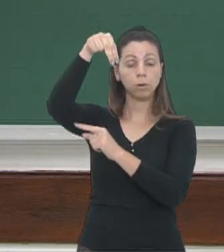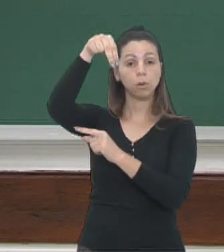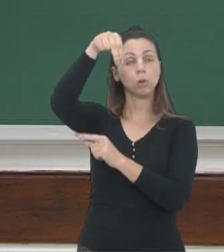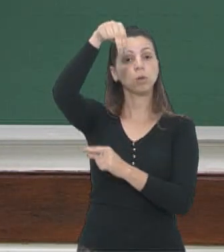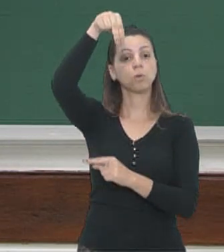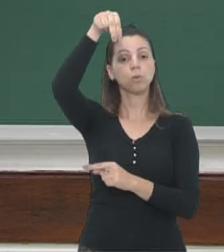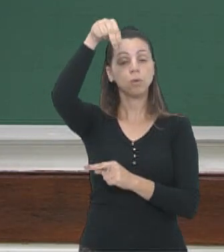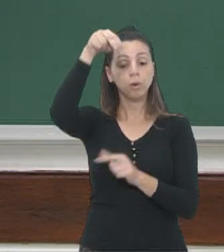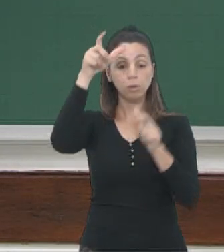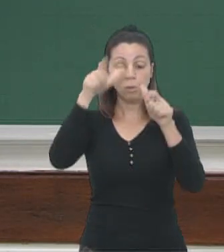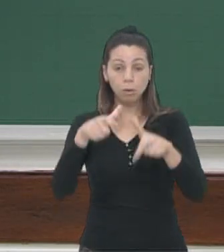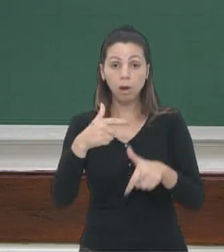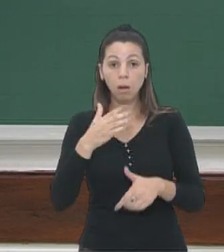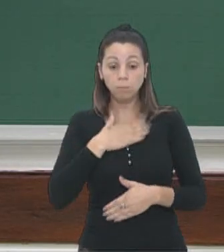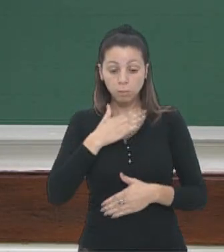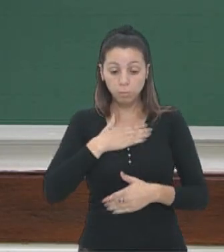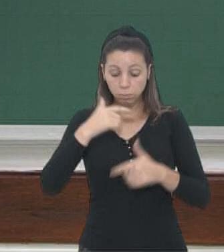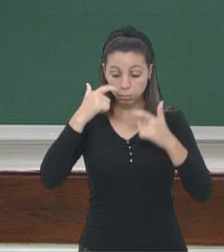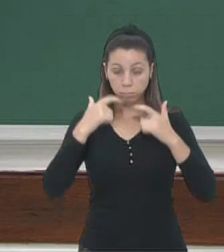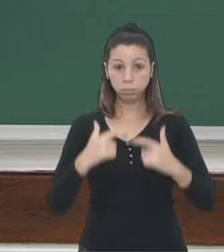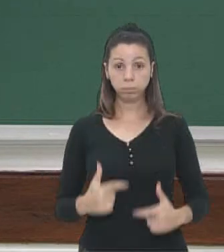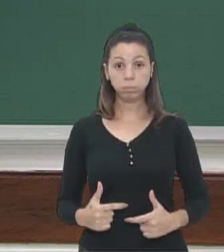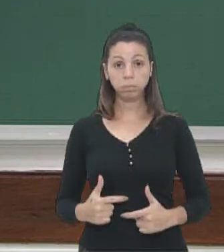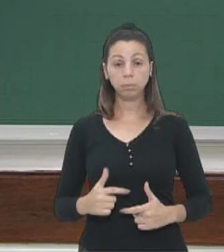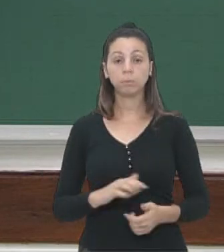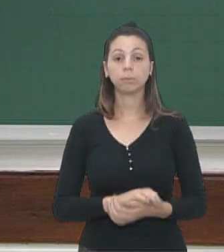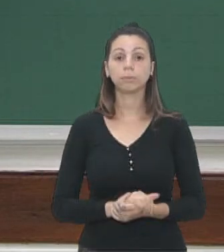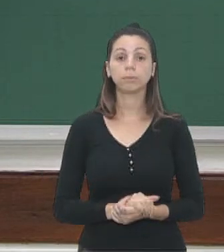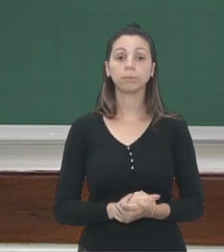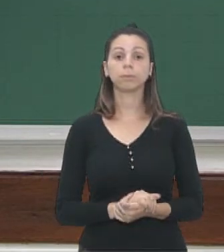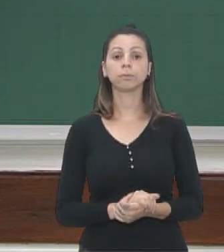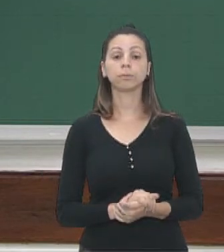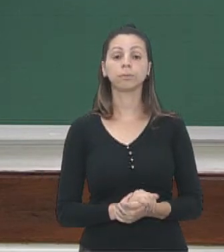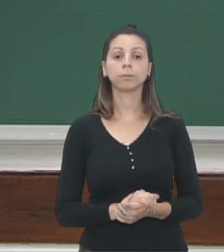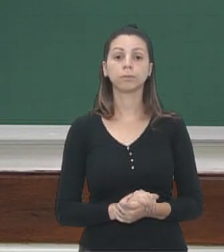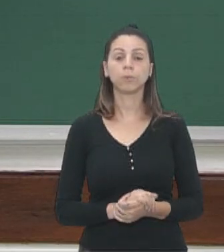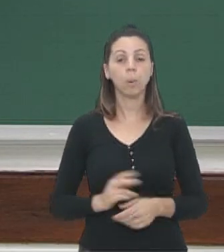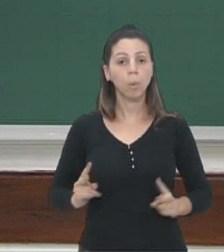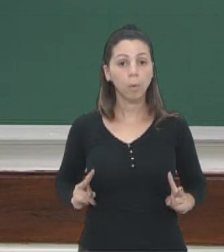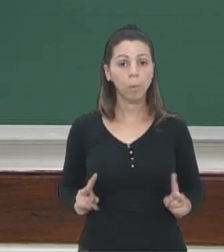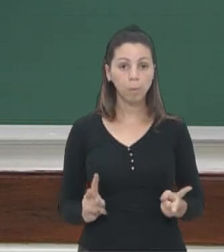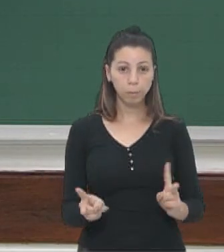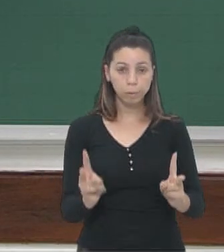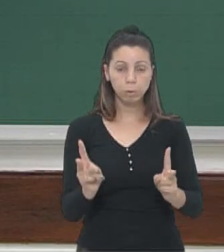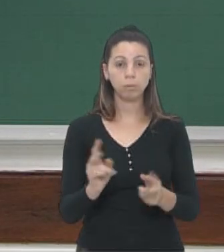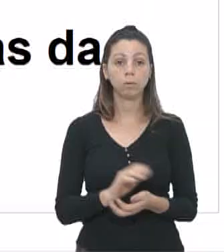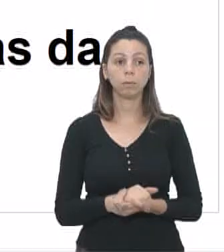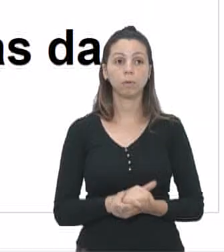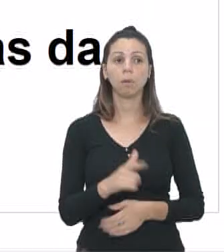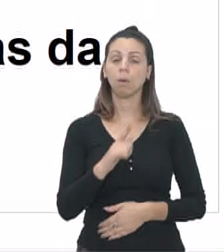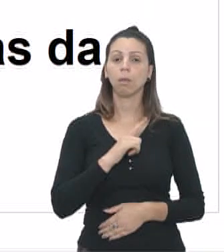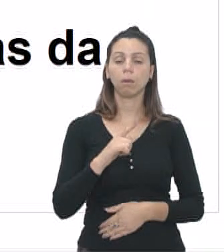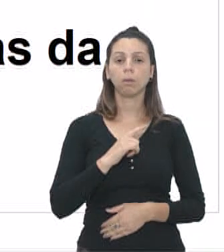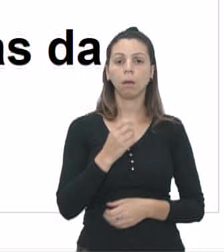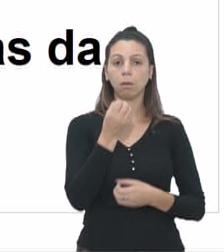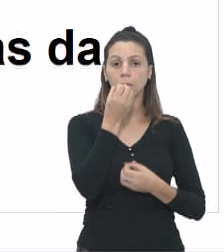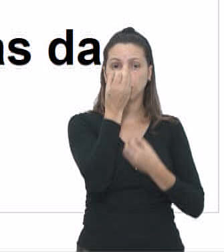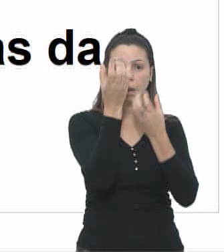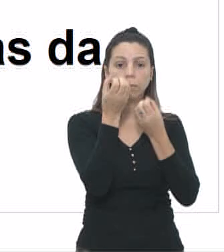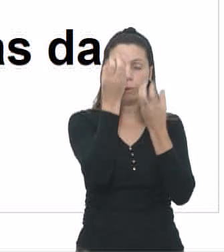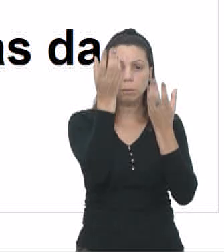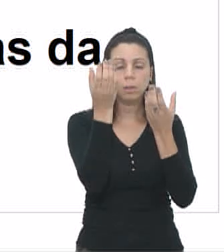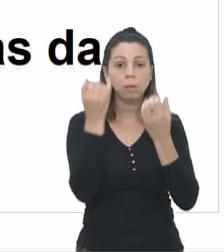onde nós estamos, e assim fazer o correto posicionamento desse mapa. Dando continuidade aqui, existem algumas informações que são de